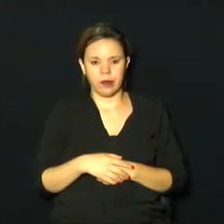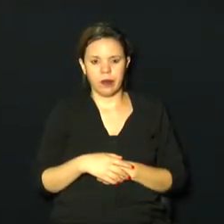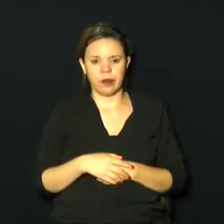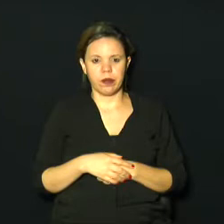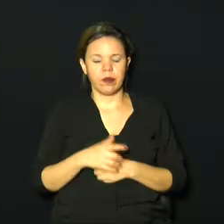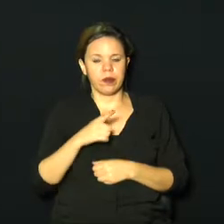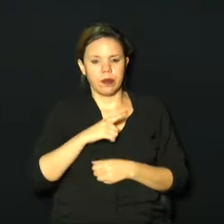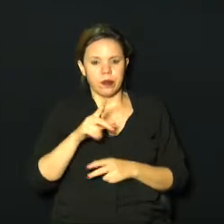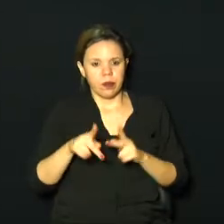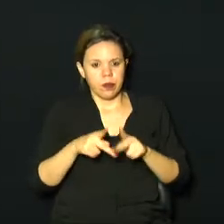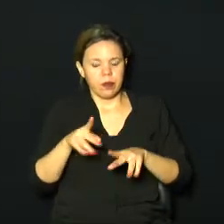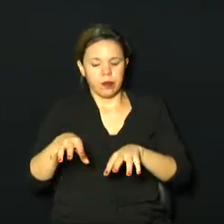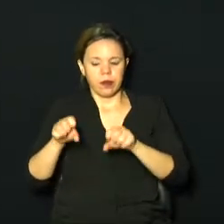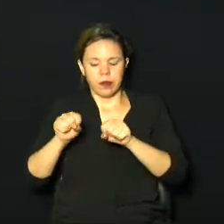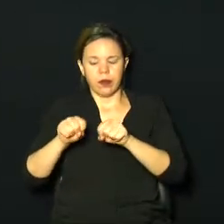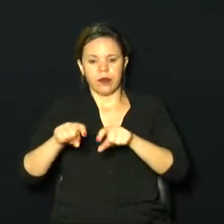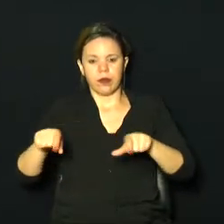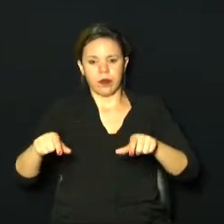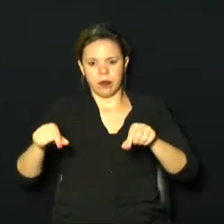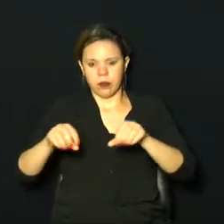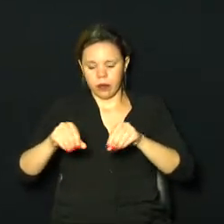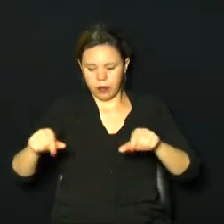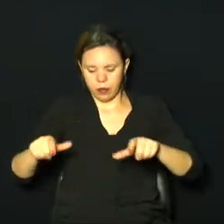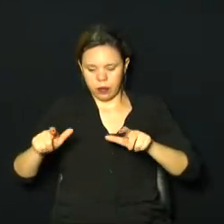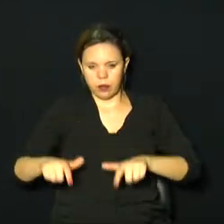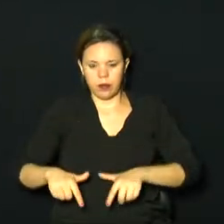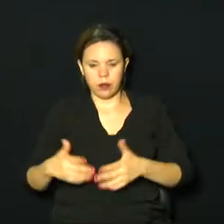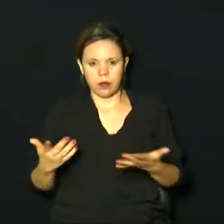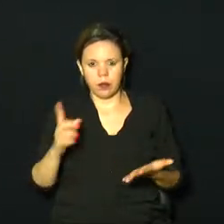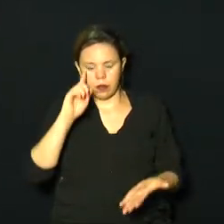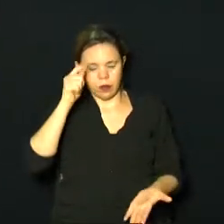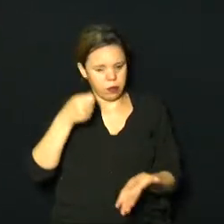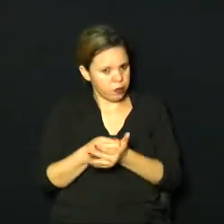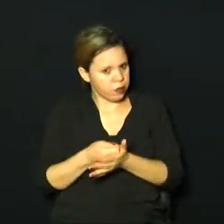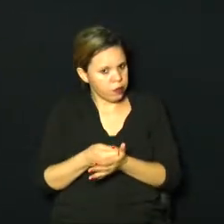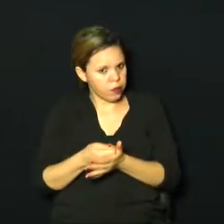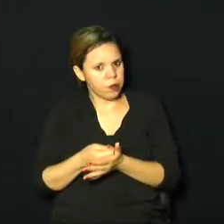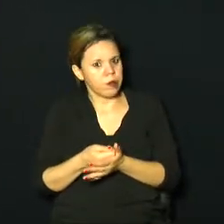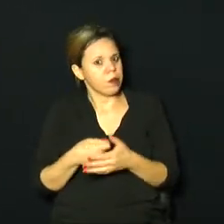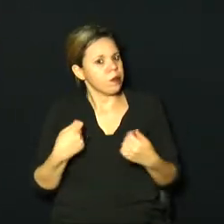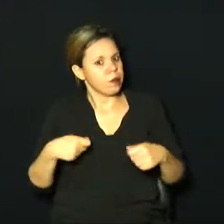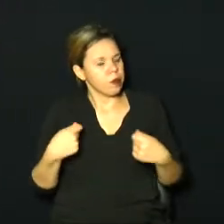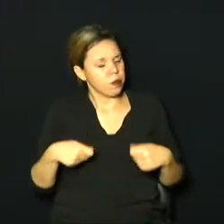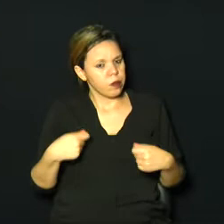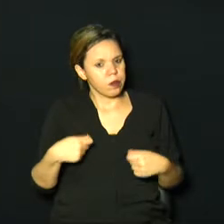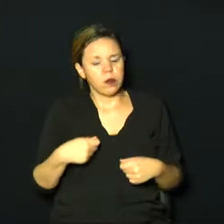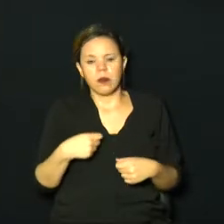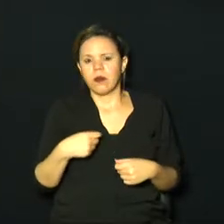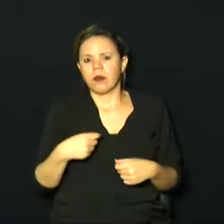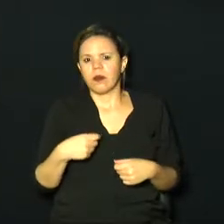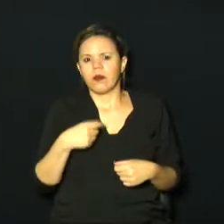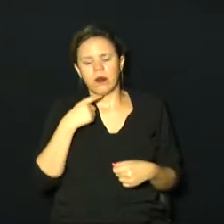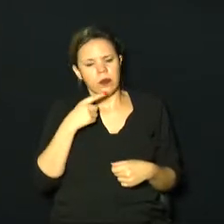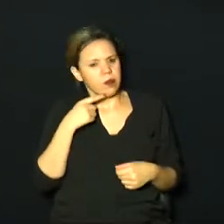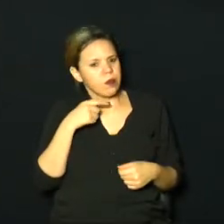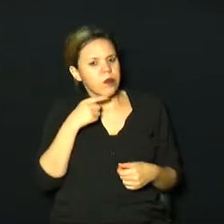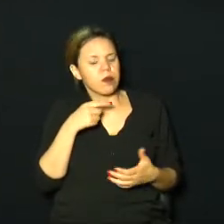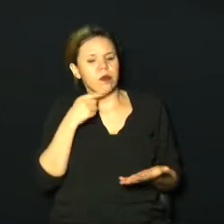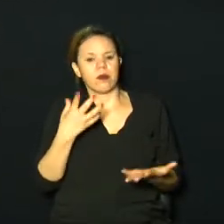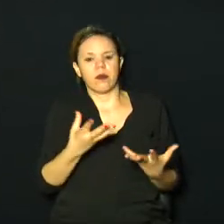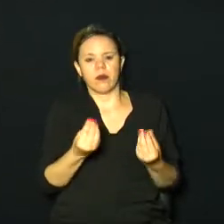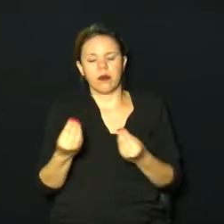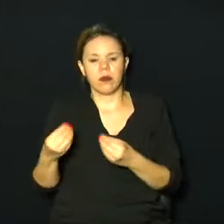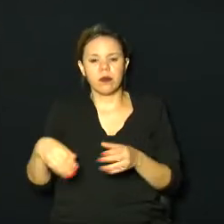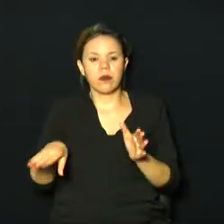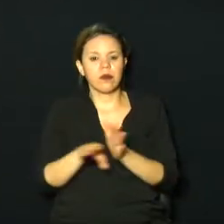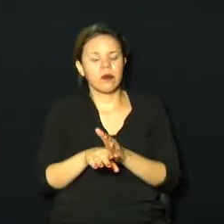posse, do despejo, como forma, né, de impor uma decisão que é muito questionável, e a gente vai chegar também no âmbito